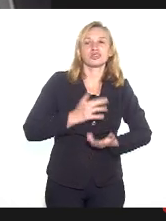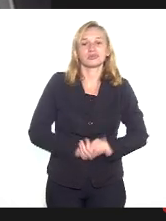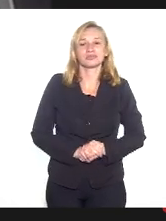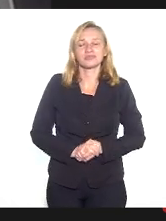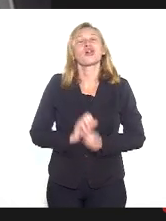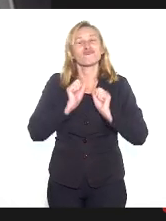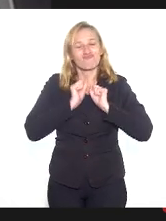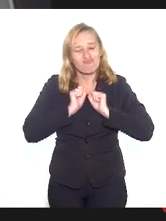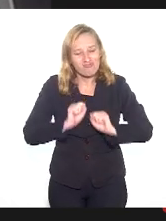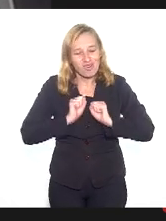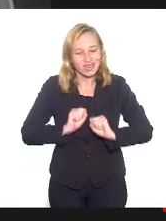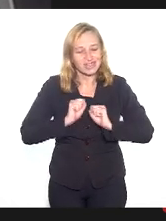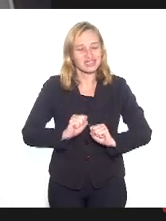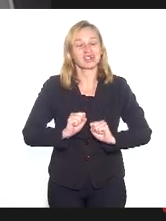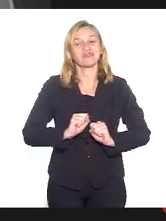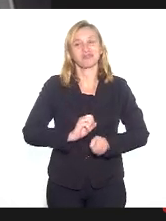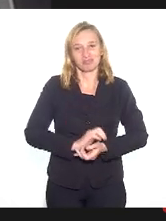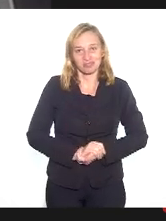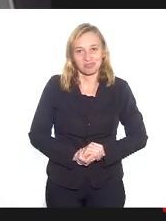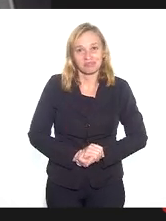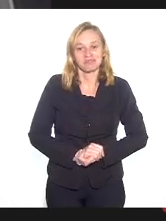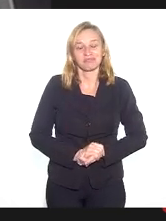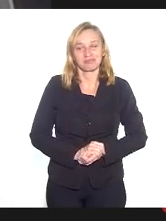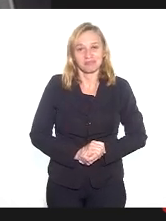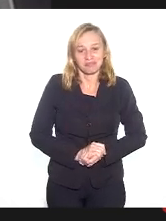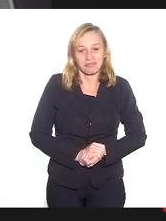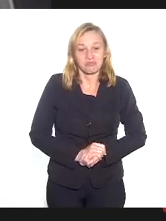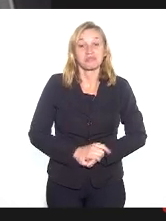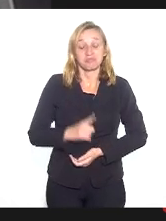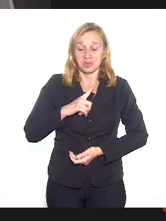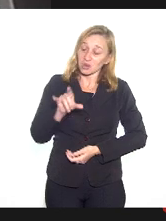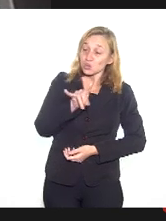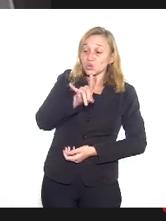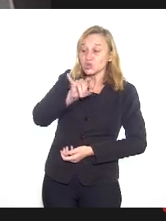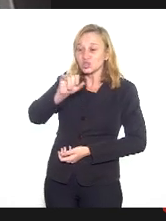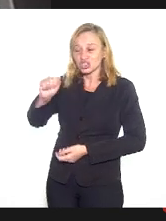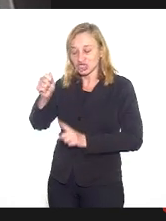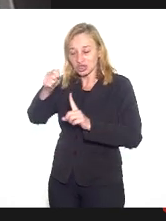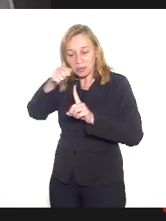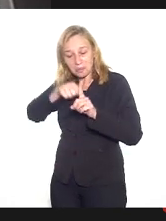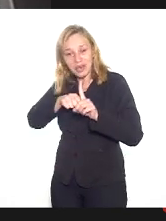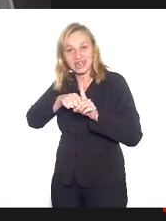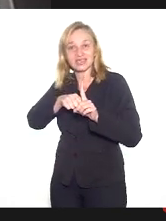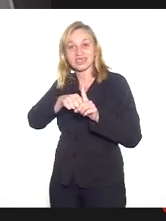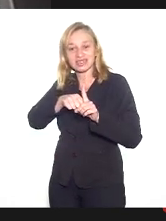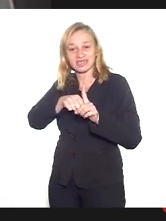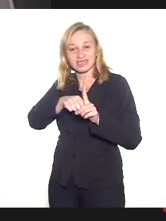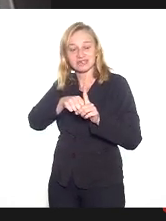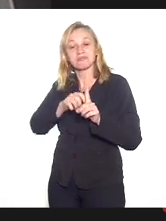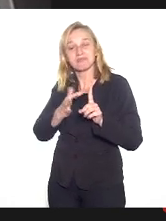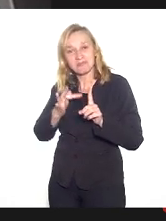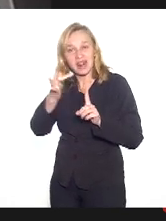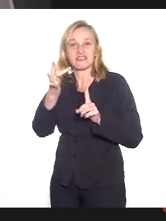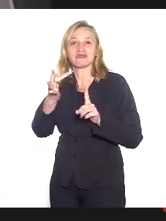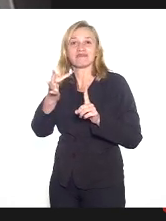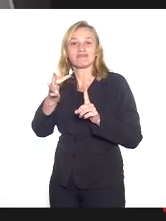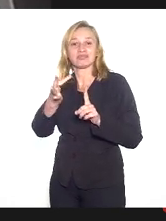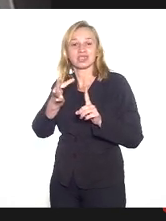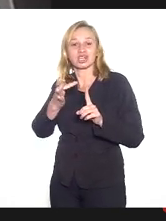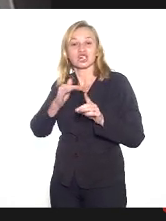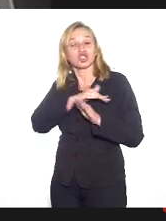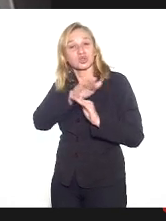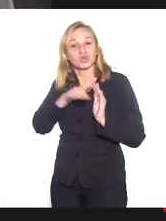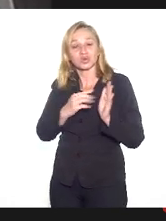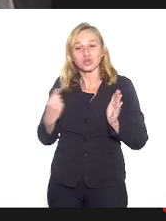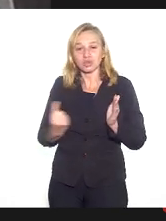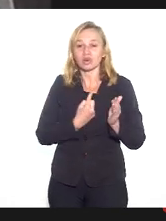Que possa vir aí, vir uma data, um mês, em breve aí, e todos